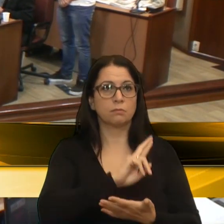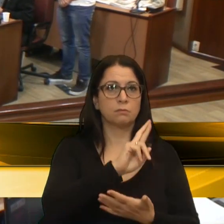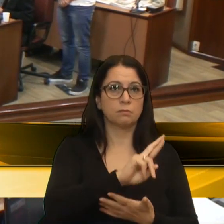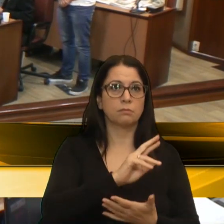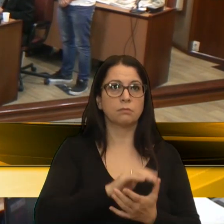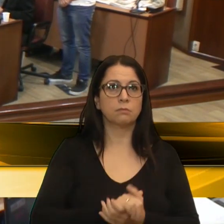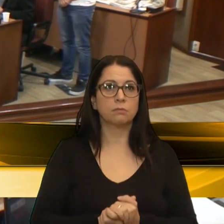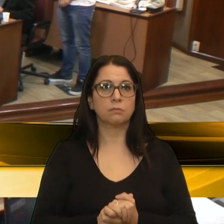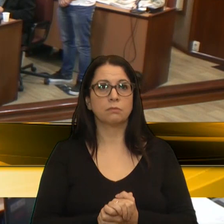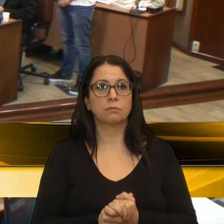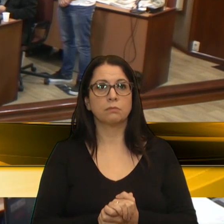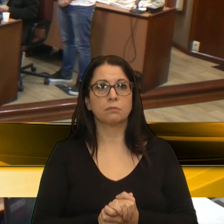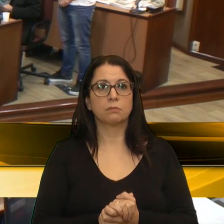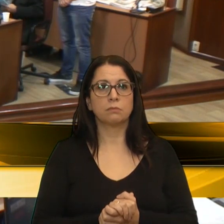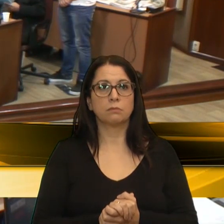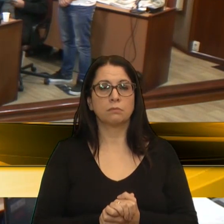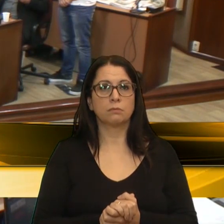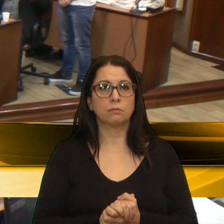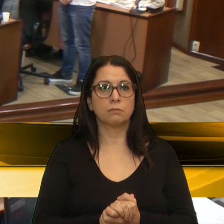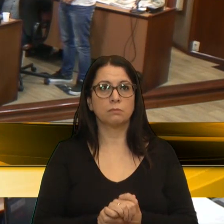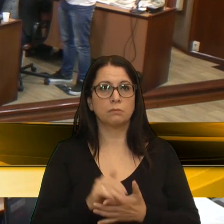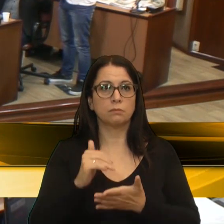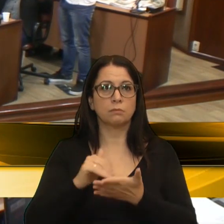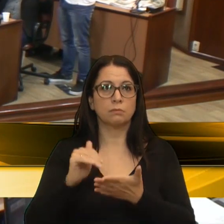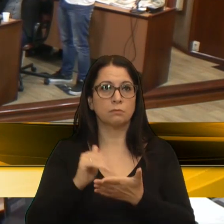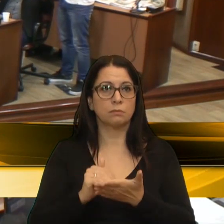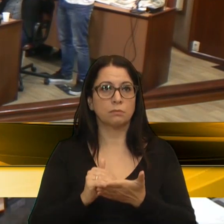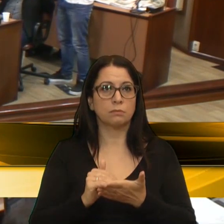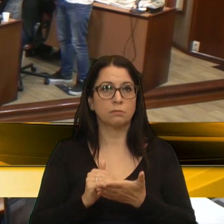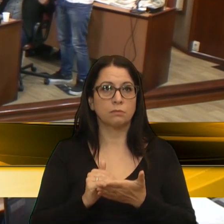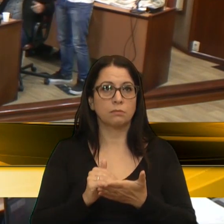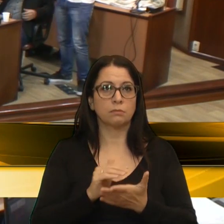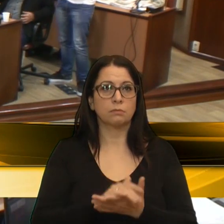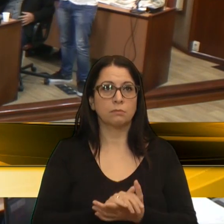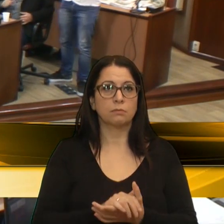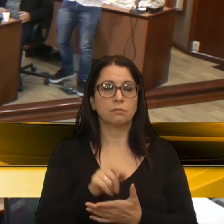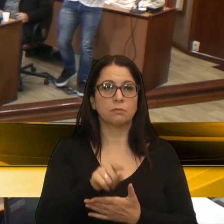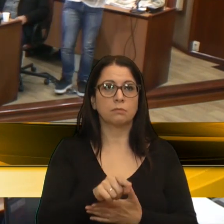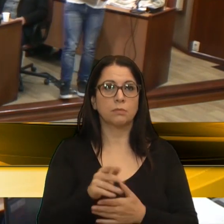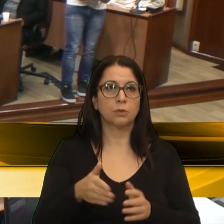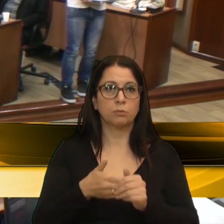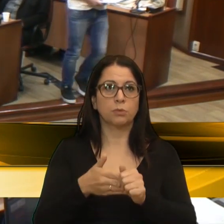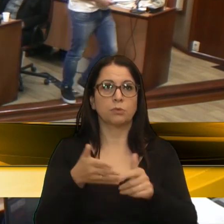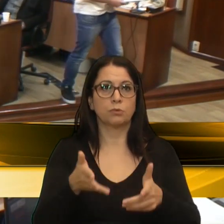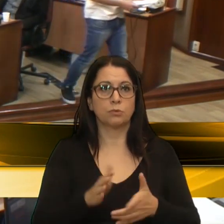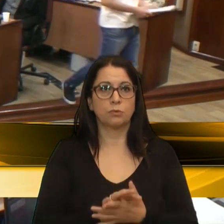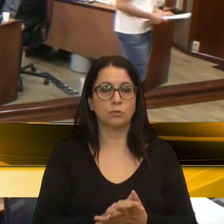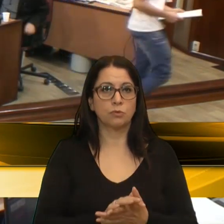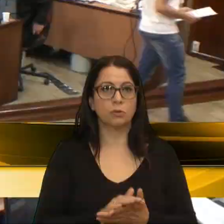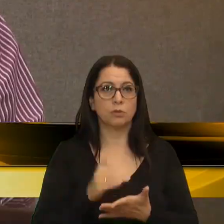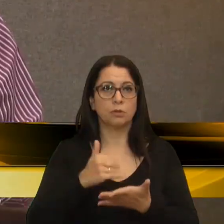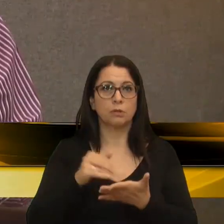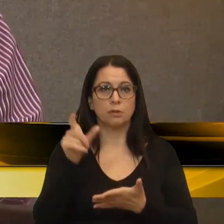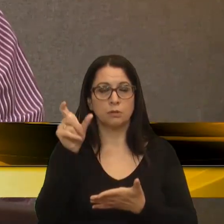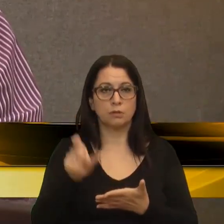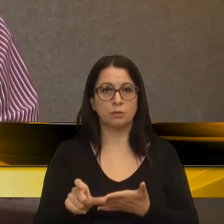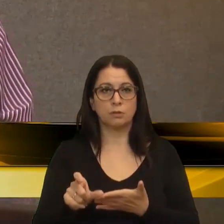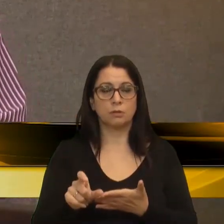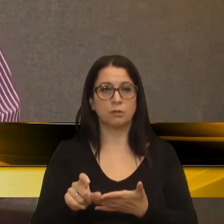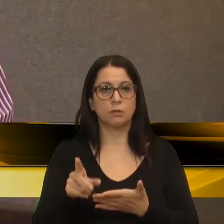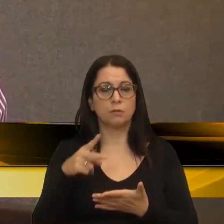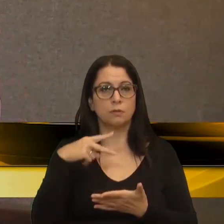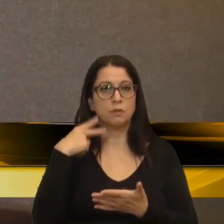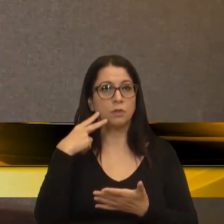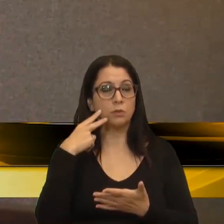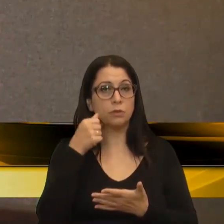representações de secretários que nos acompanham hoje. secretário Mondadori e a vereadora Paula, eu